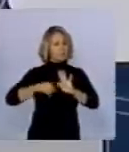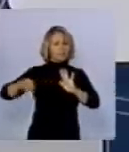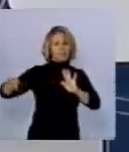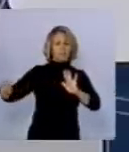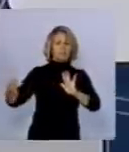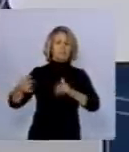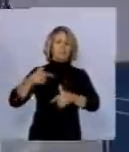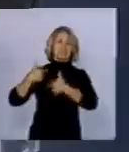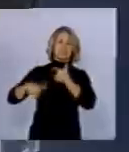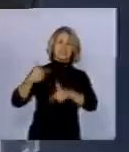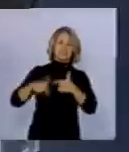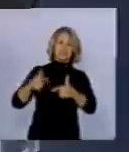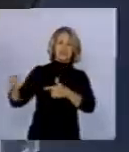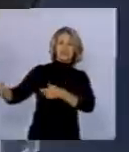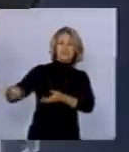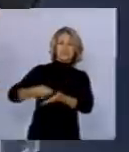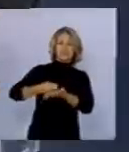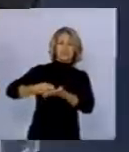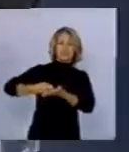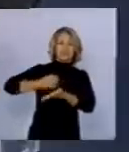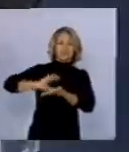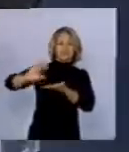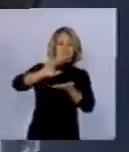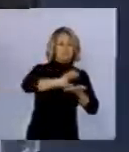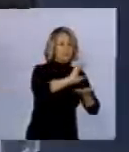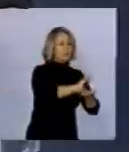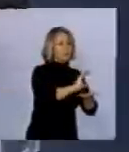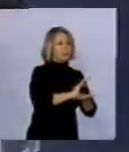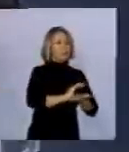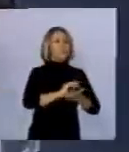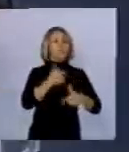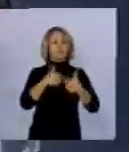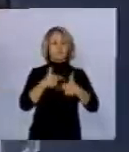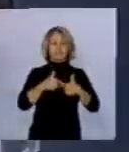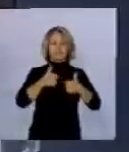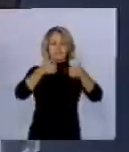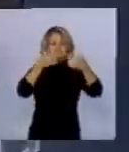de trabalho e geração de renda para uma mão deobra altamente